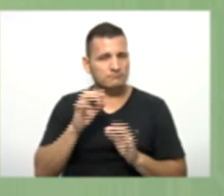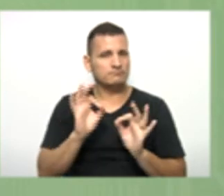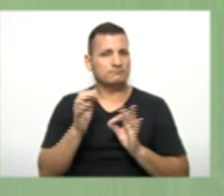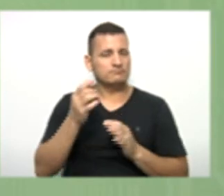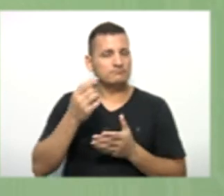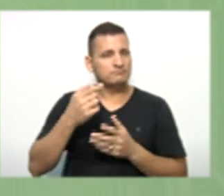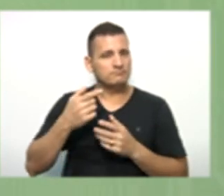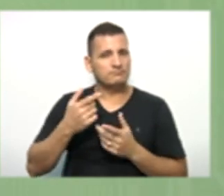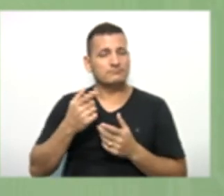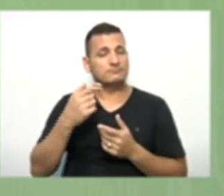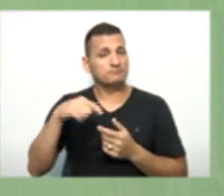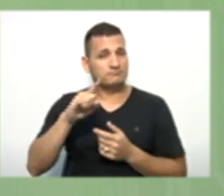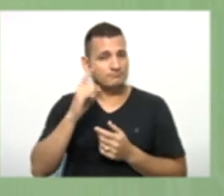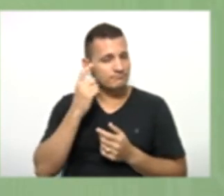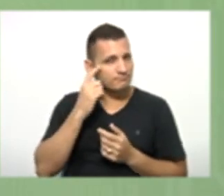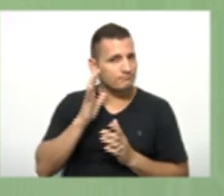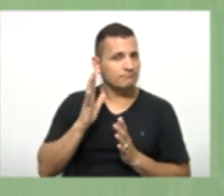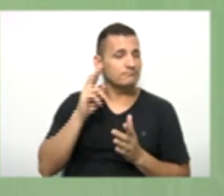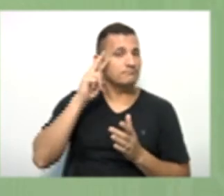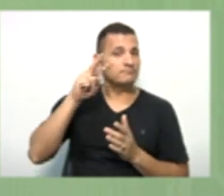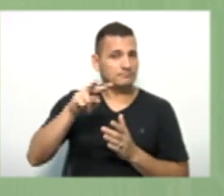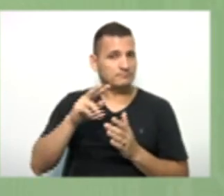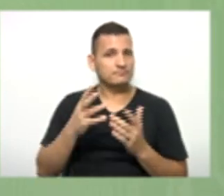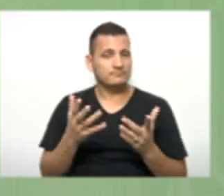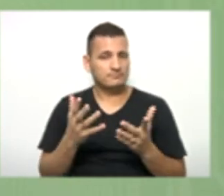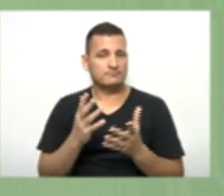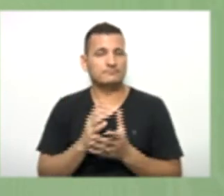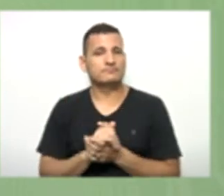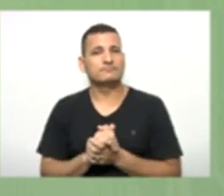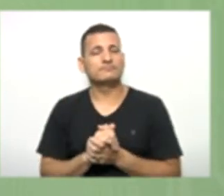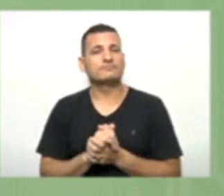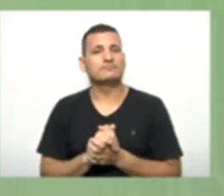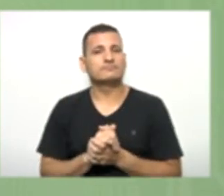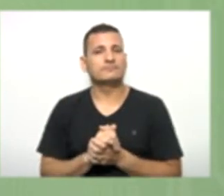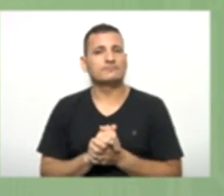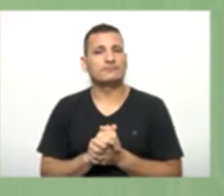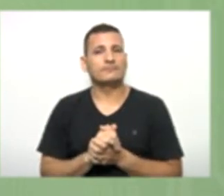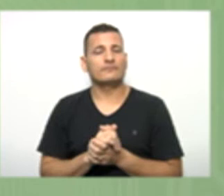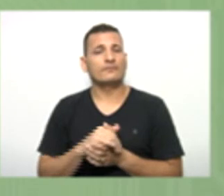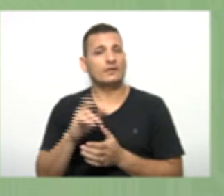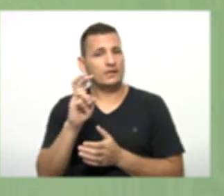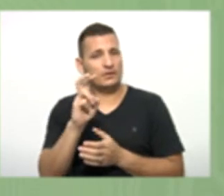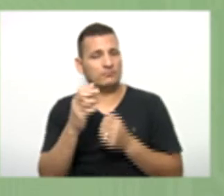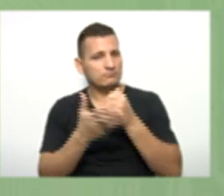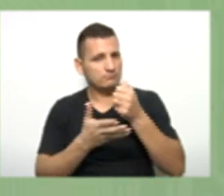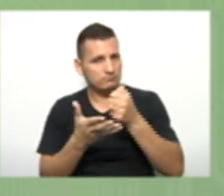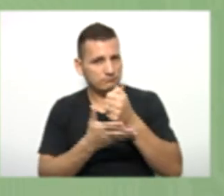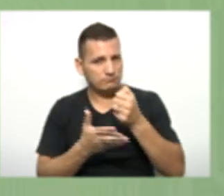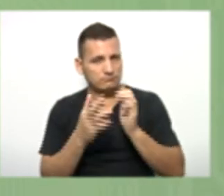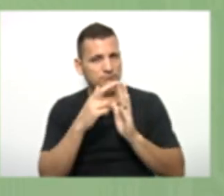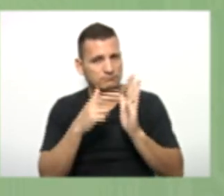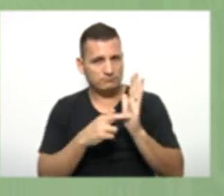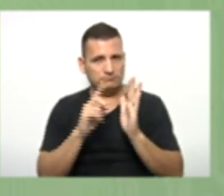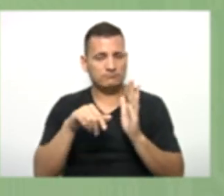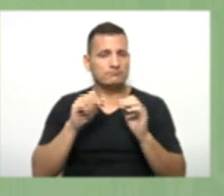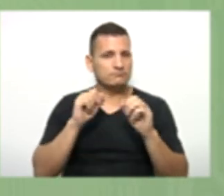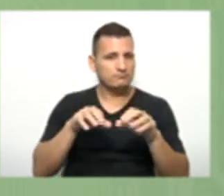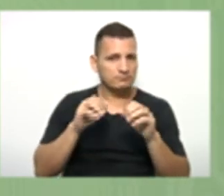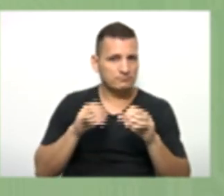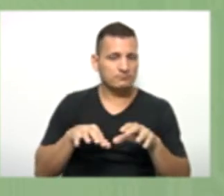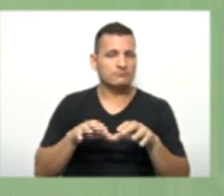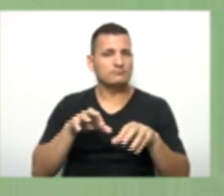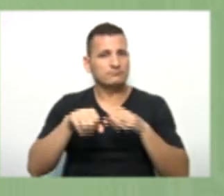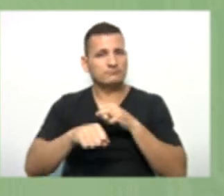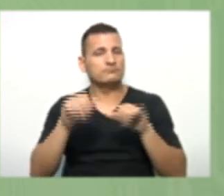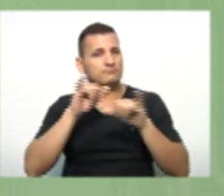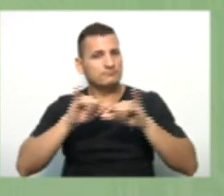que vocês não estão ligados, hein? Meninos, vamos aí, vamos ajudar. O 5º princípio, educação, formação e